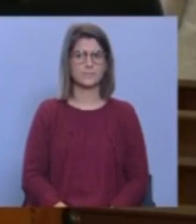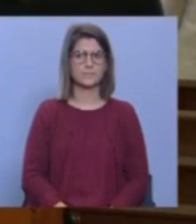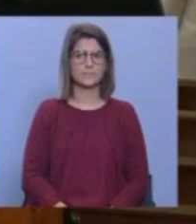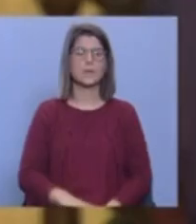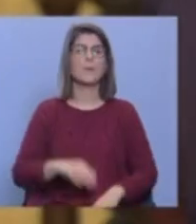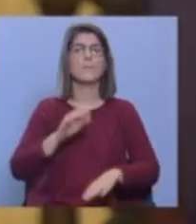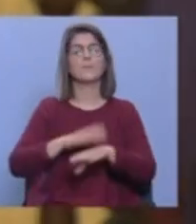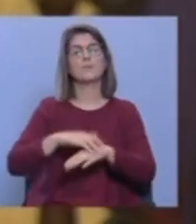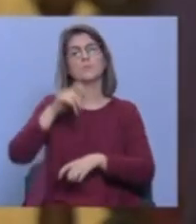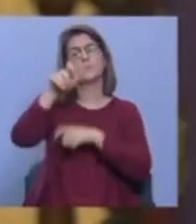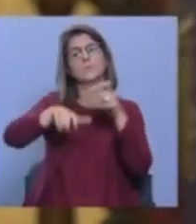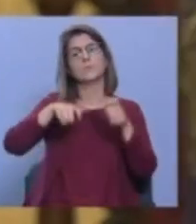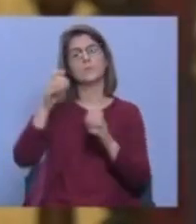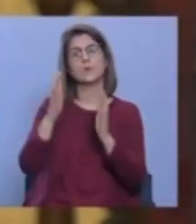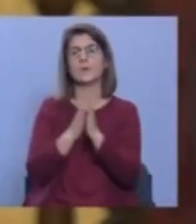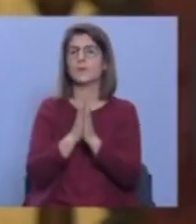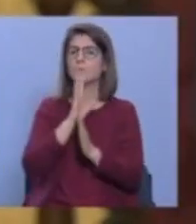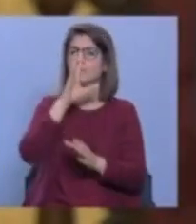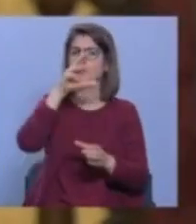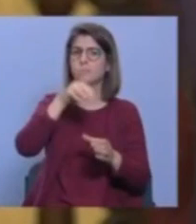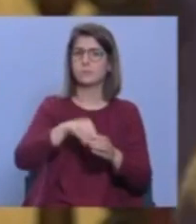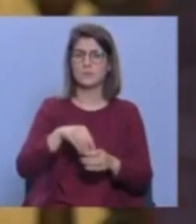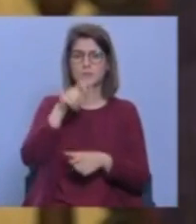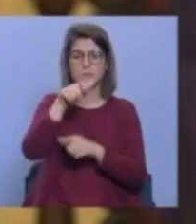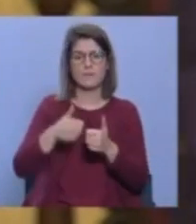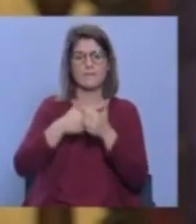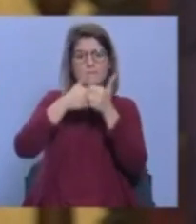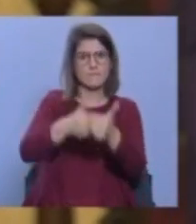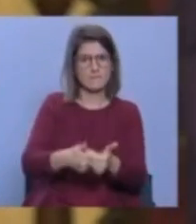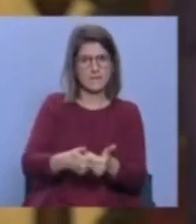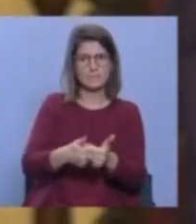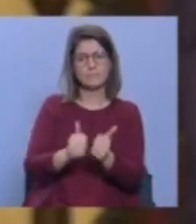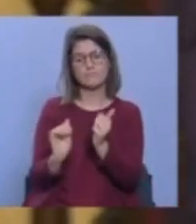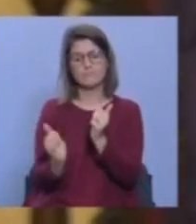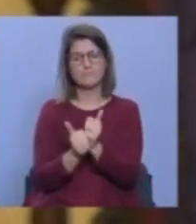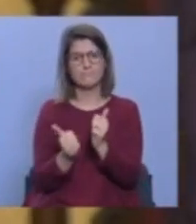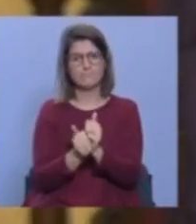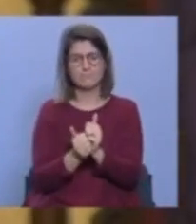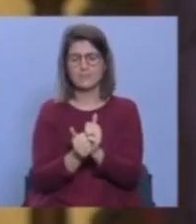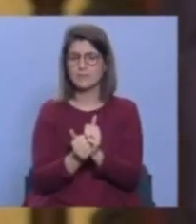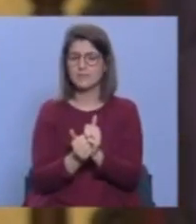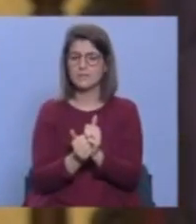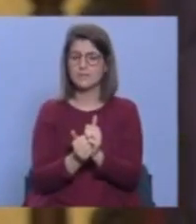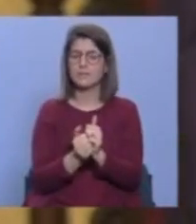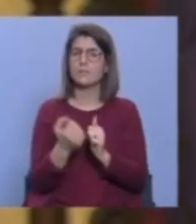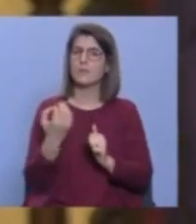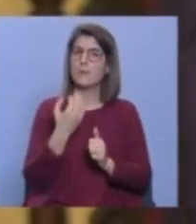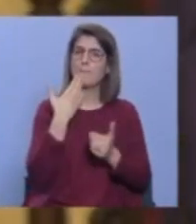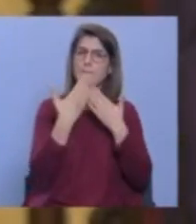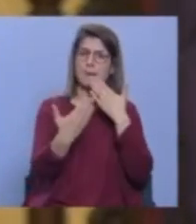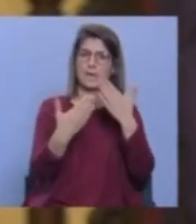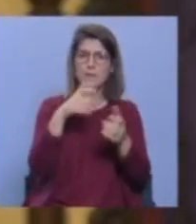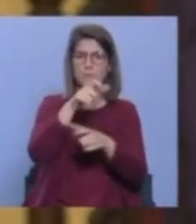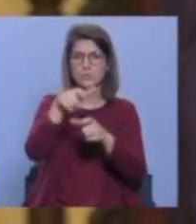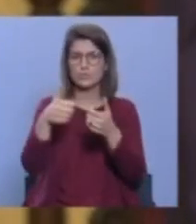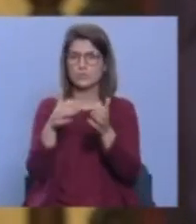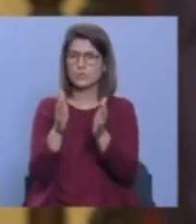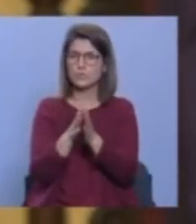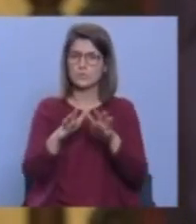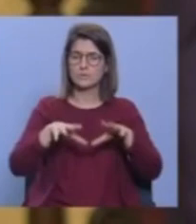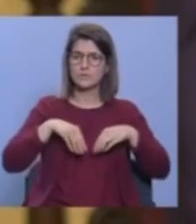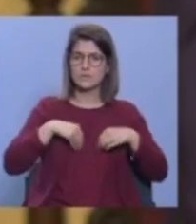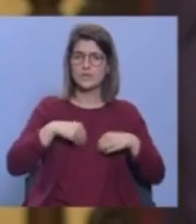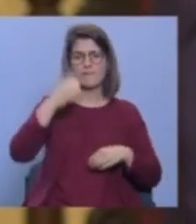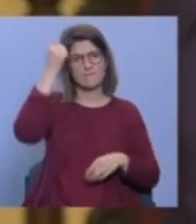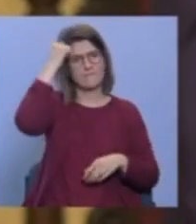Pelos ministros da Igreja, pelos fiéis e catecúmenos, para que escutem o apelo feito a todos,